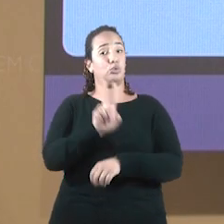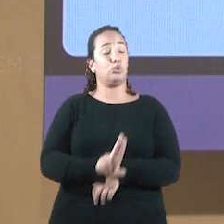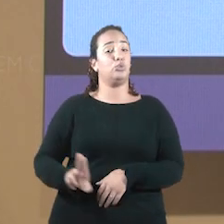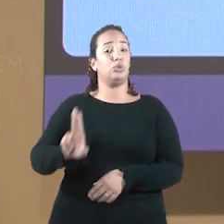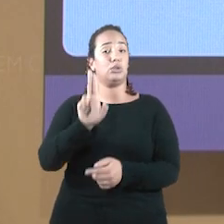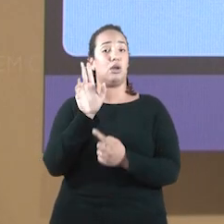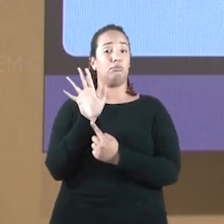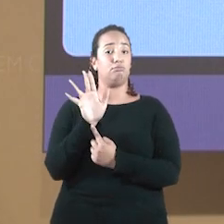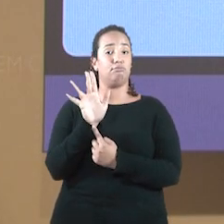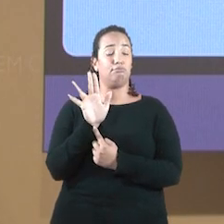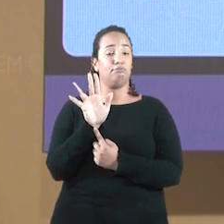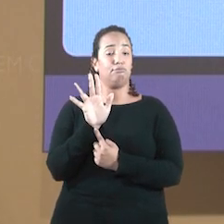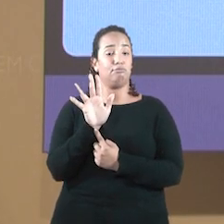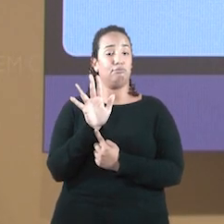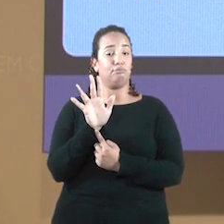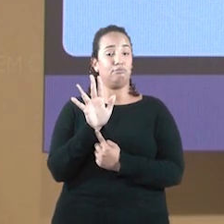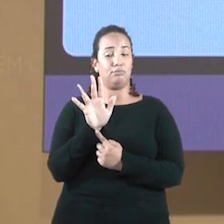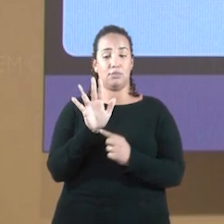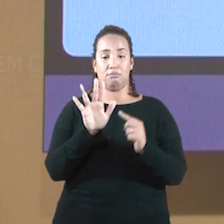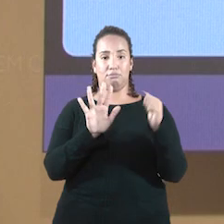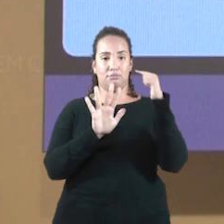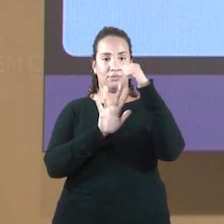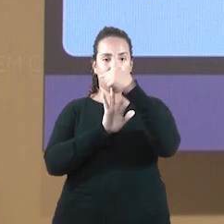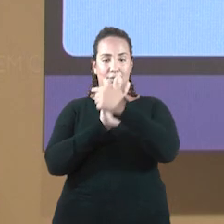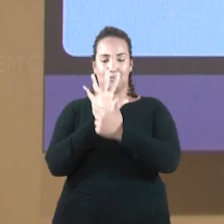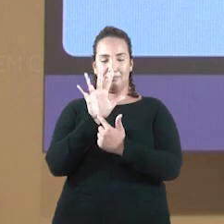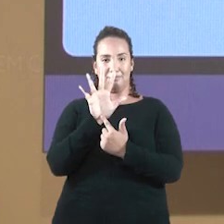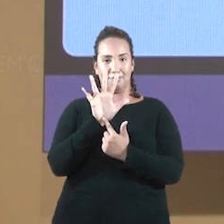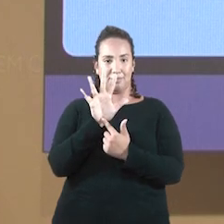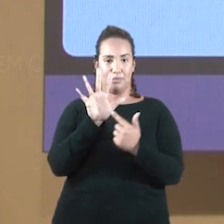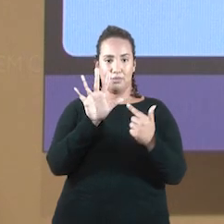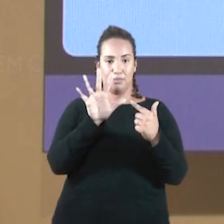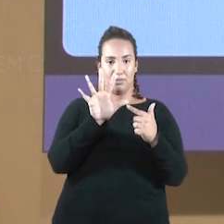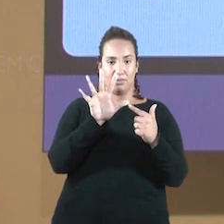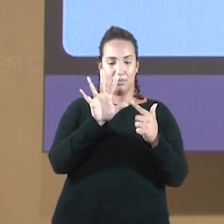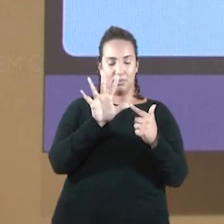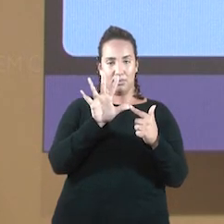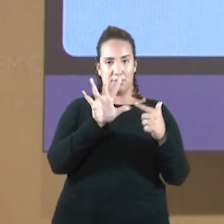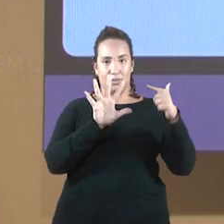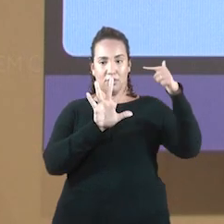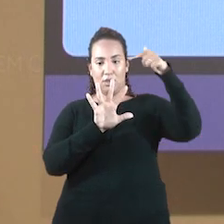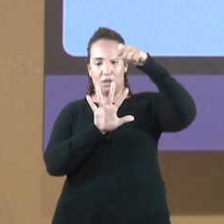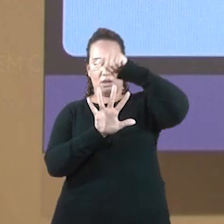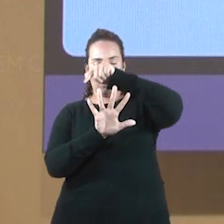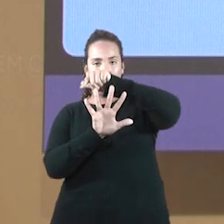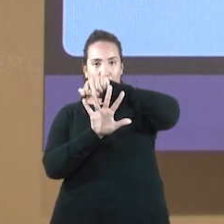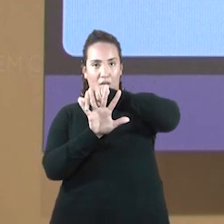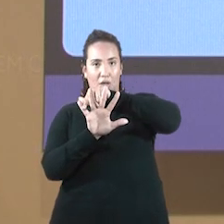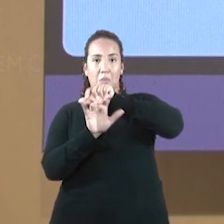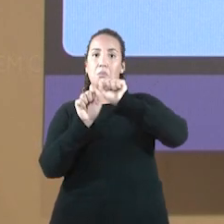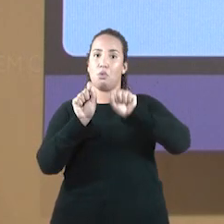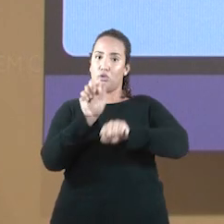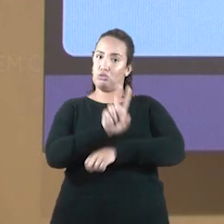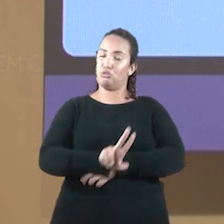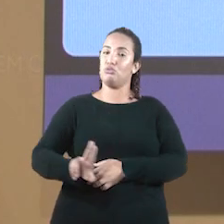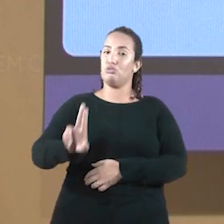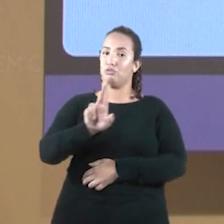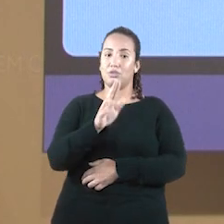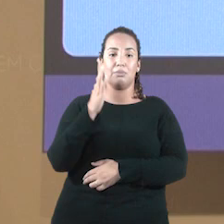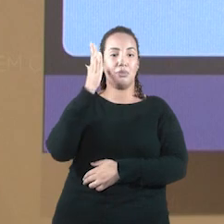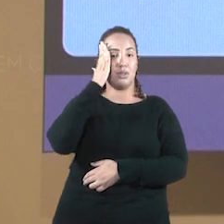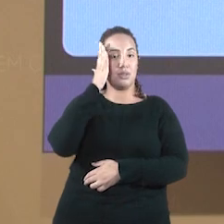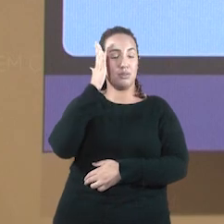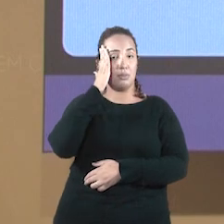meu palmo, que é o tamanho da minha mão aberta, do dedo mindinho até o polegar, para medir